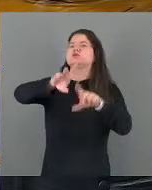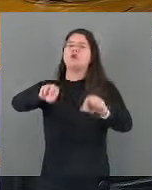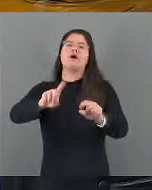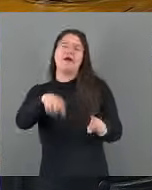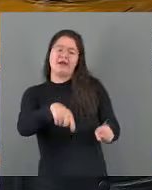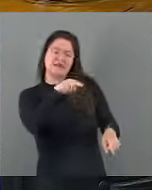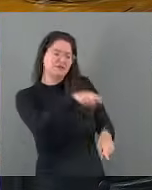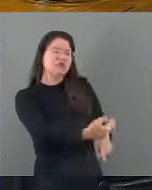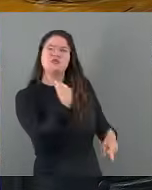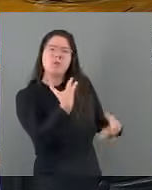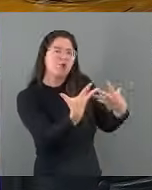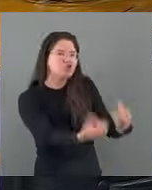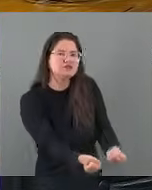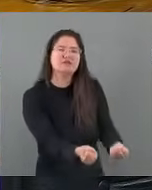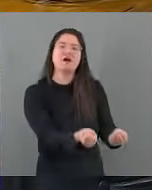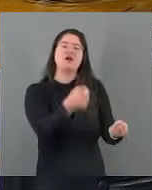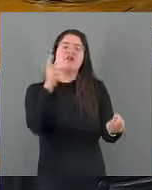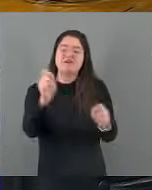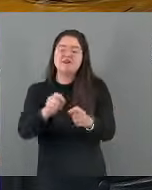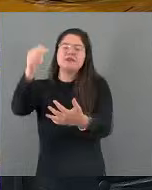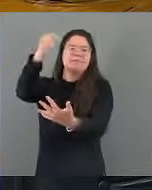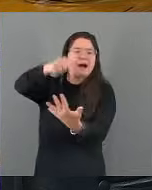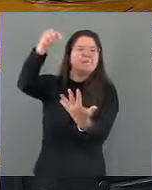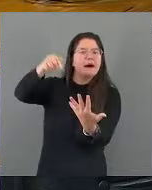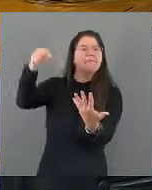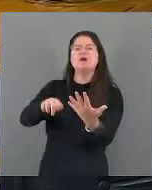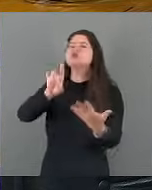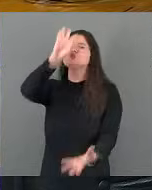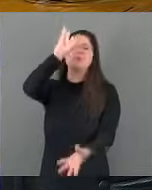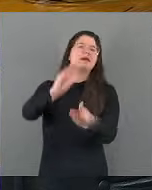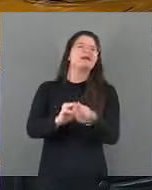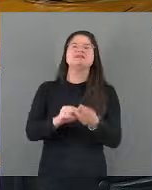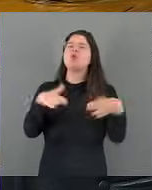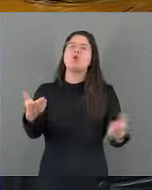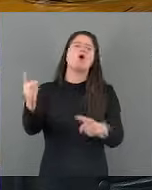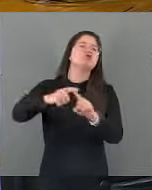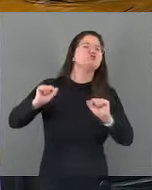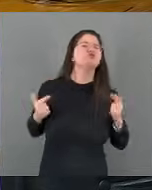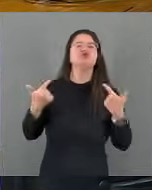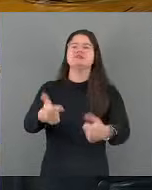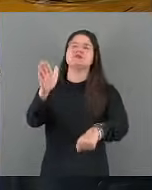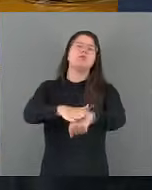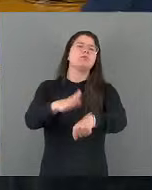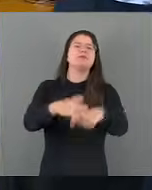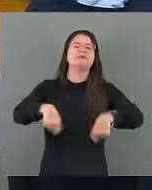aqui é intolerável e nós vamos fazer isso, isso e isso? Só para entender que tipo de ação é efetiva para sufocar. Tá.